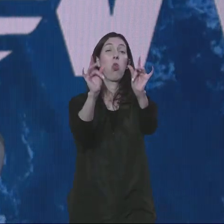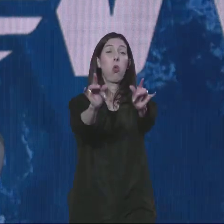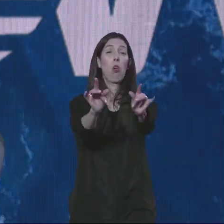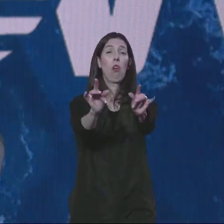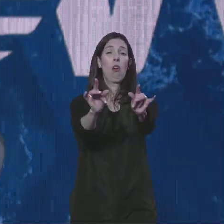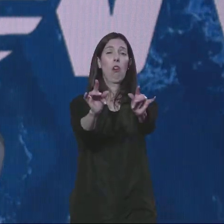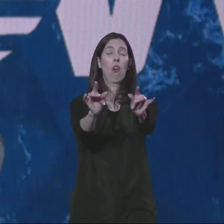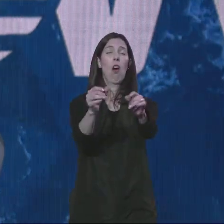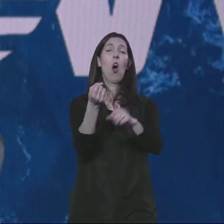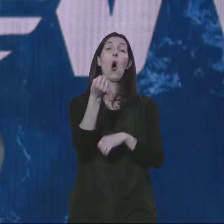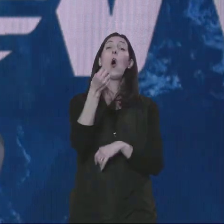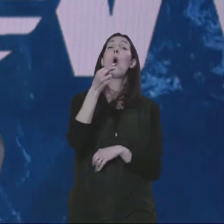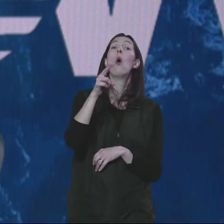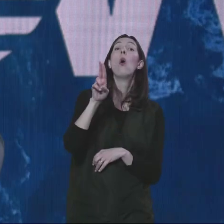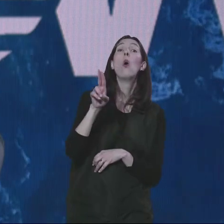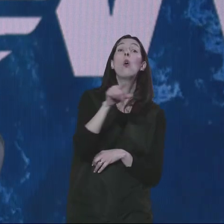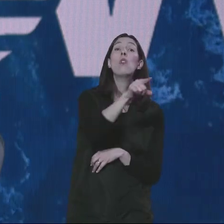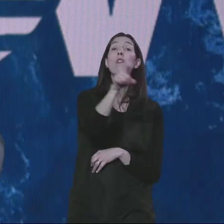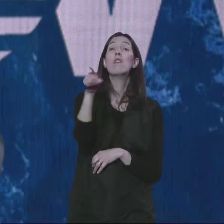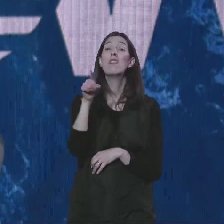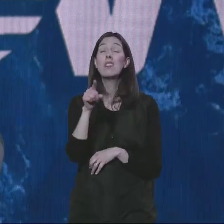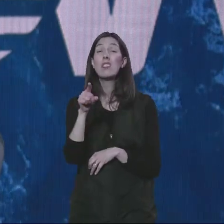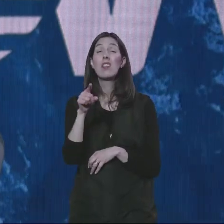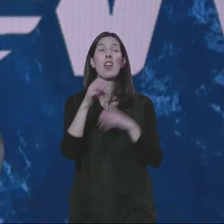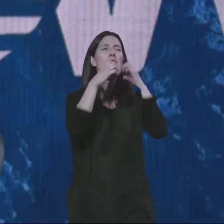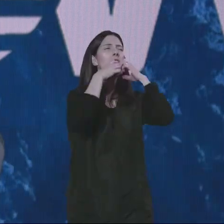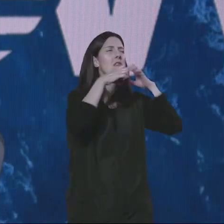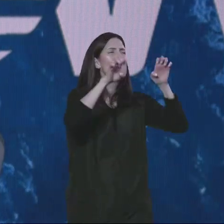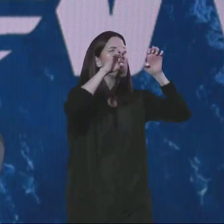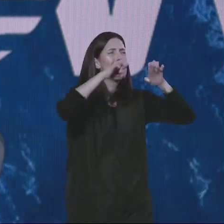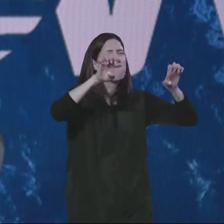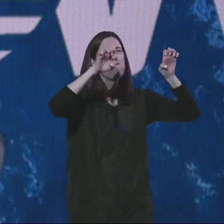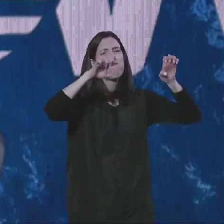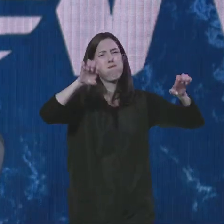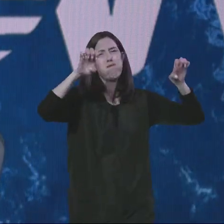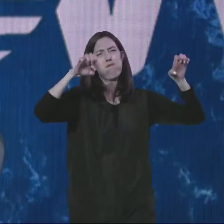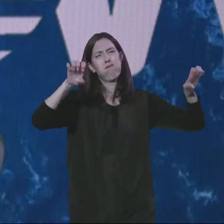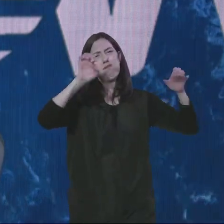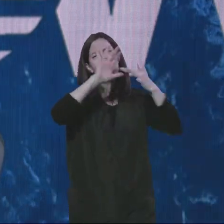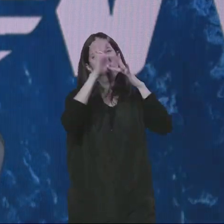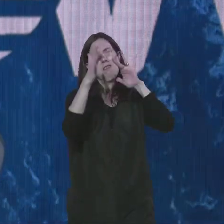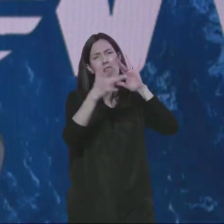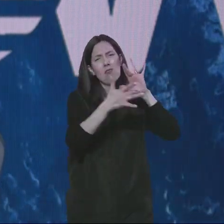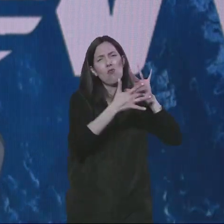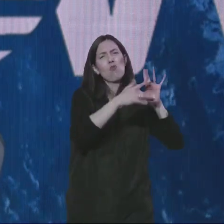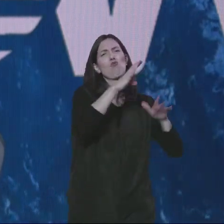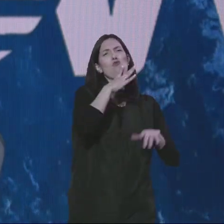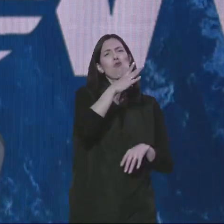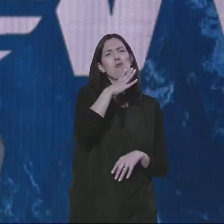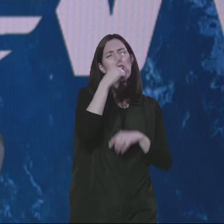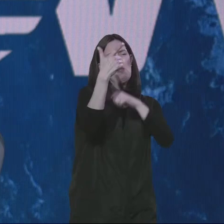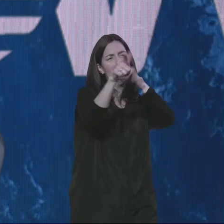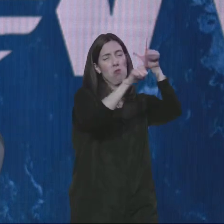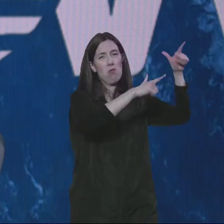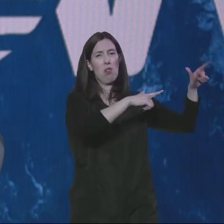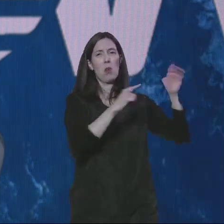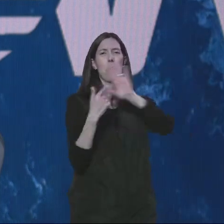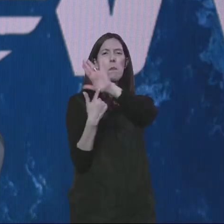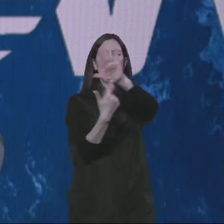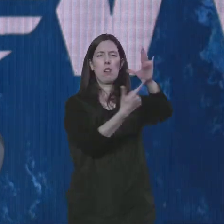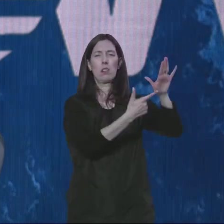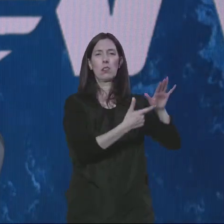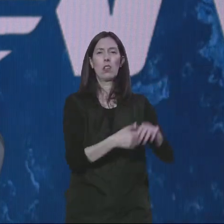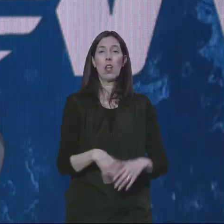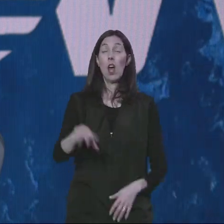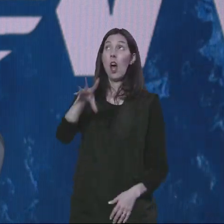Ou para fazer Jesus, para conhecer Jesus e fazer Jesus conhecido? Essa é a missão do crente. Amar